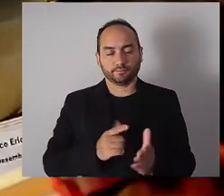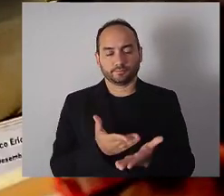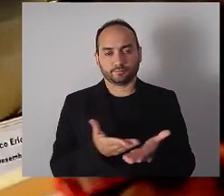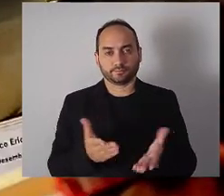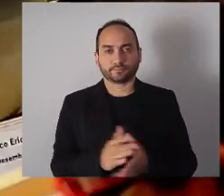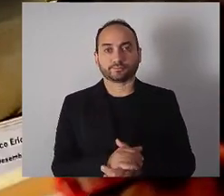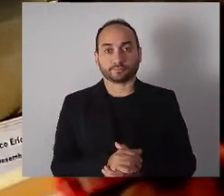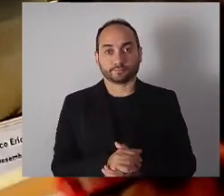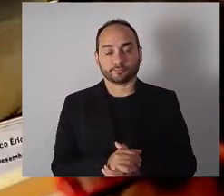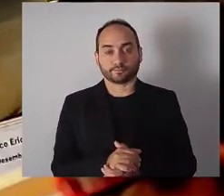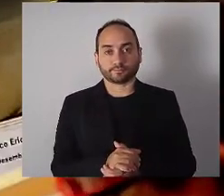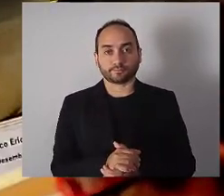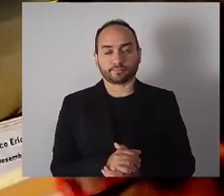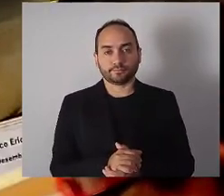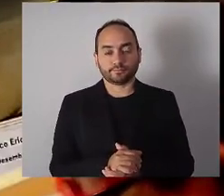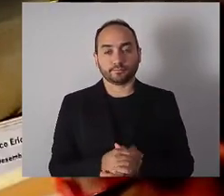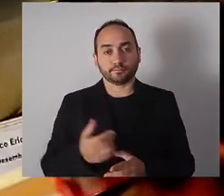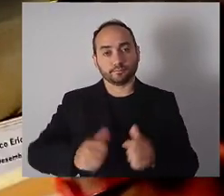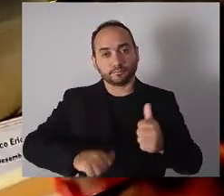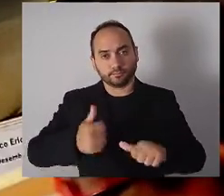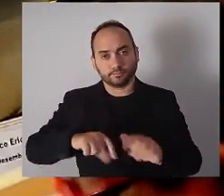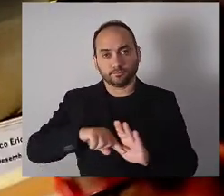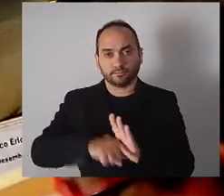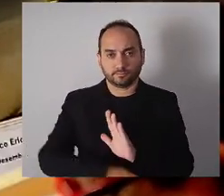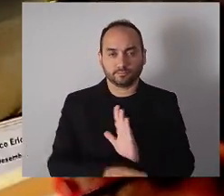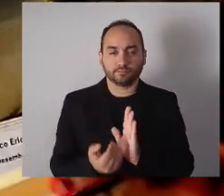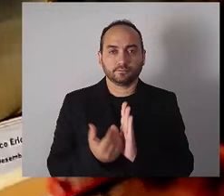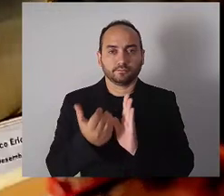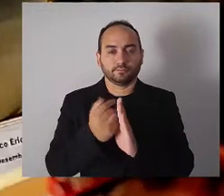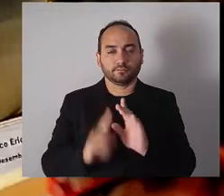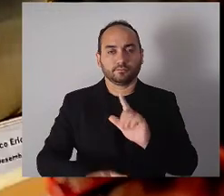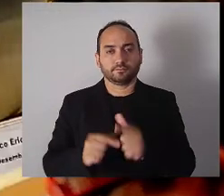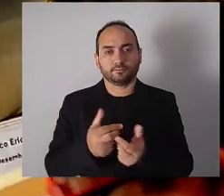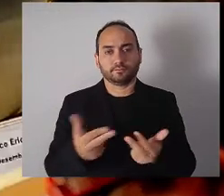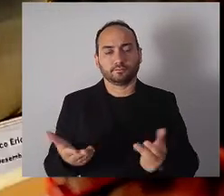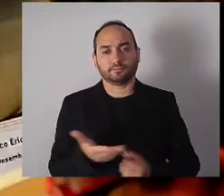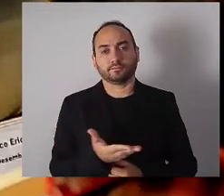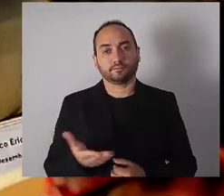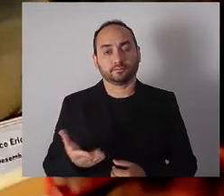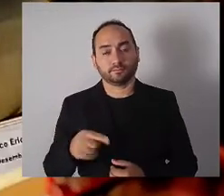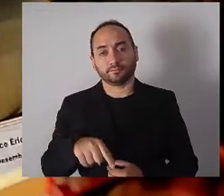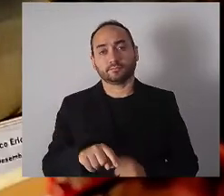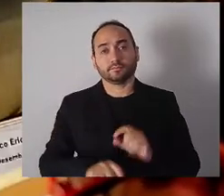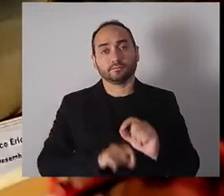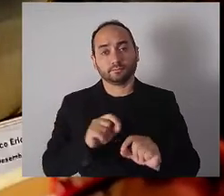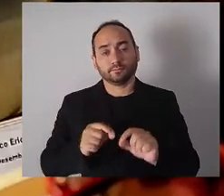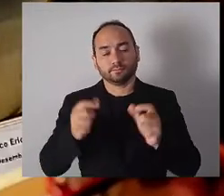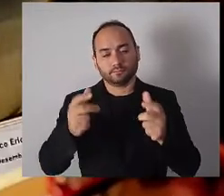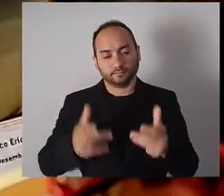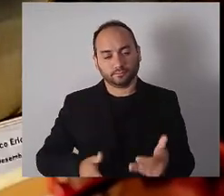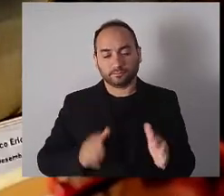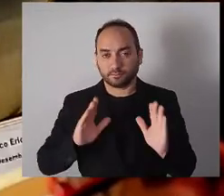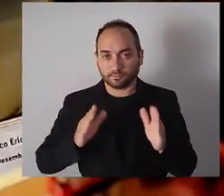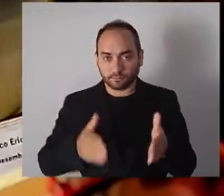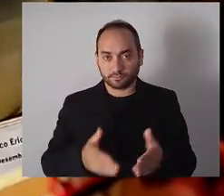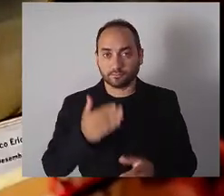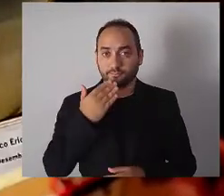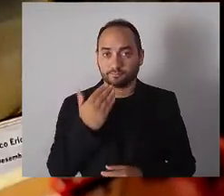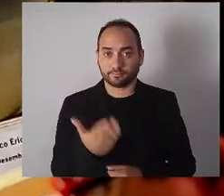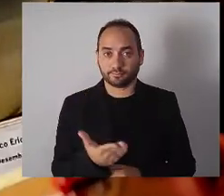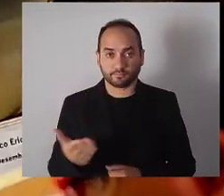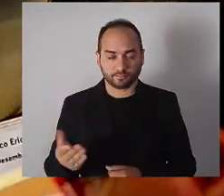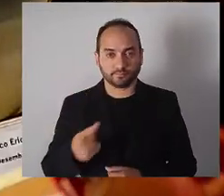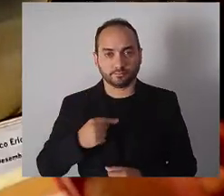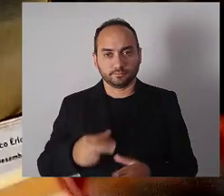destaque. Em análise aprofundada da matéria, há um ponto a ser enfrentado neste julgado que diz respeito especificamente ao pedido, por parte